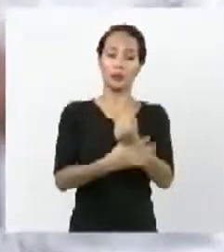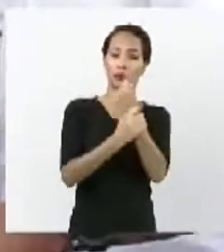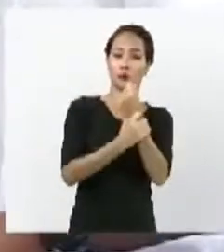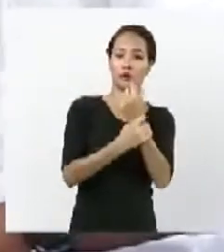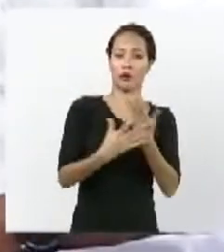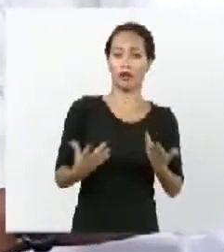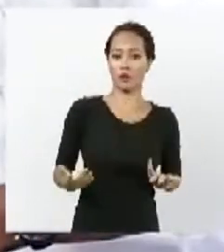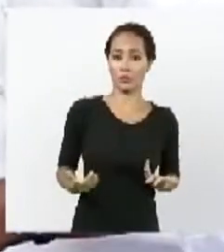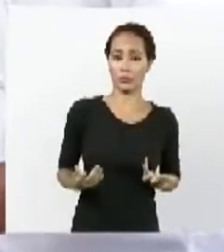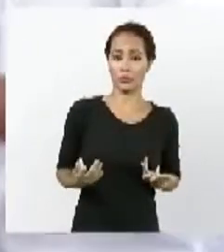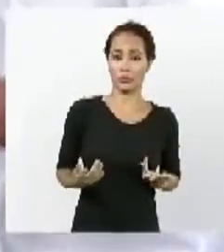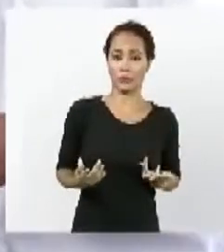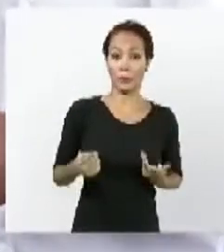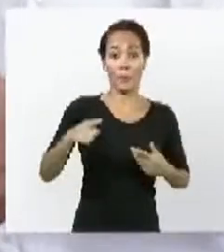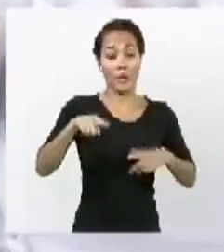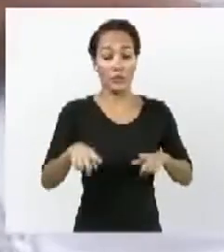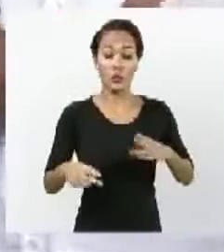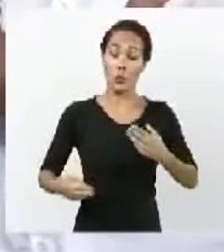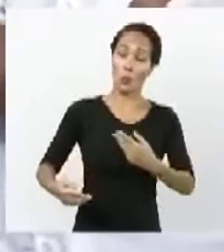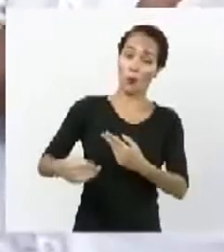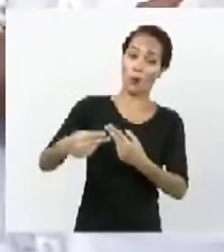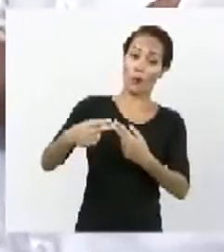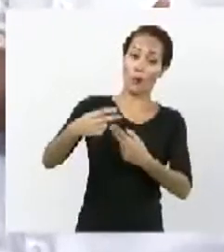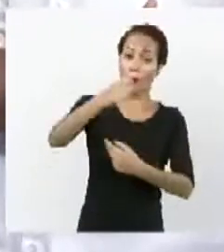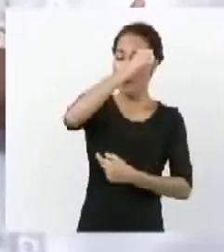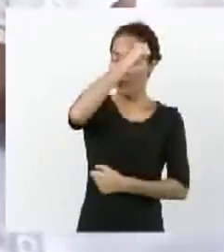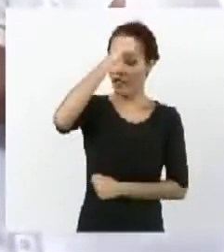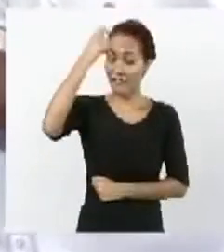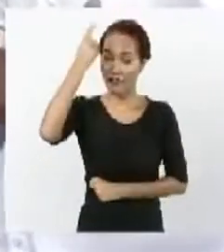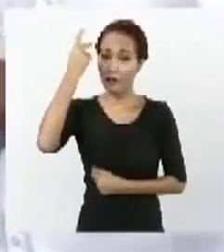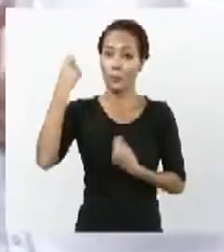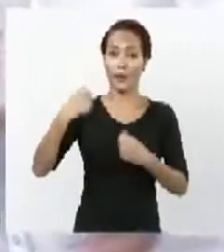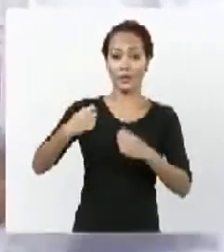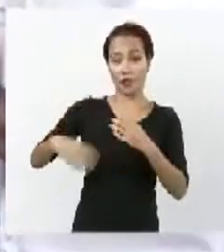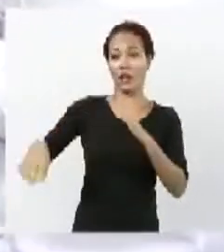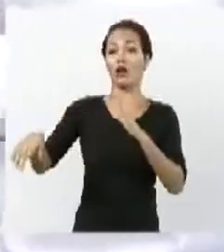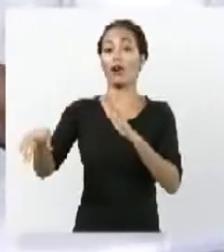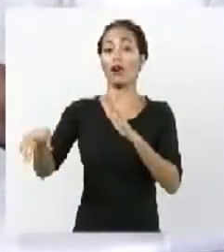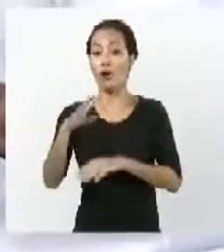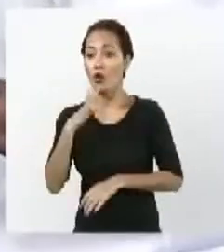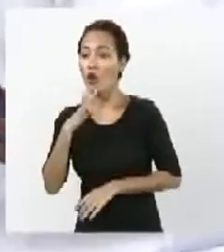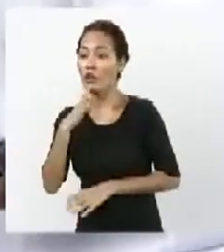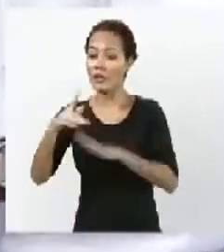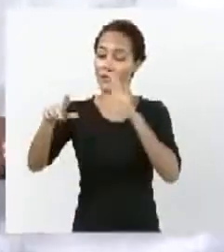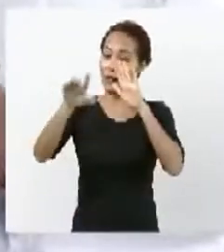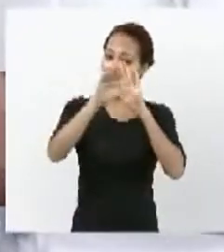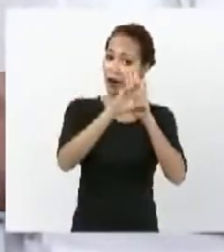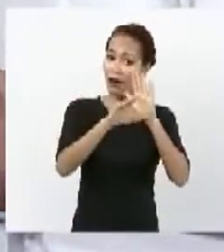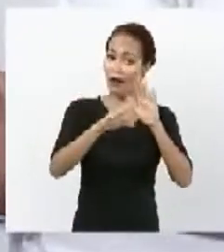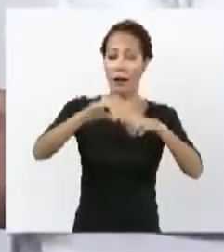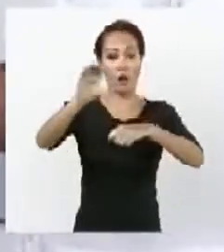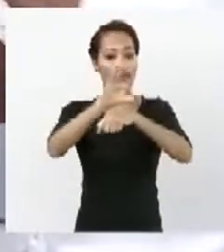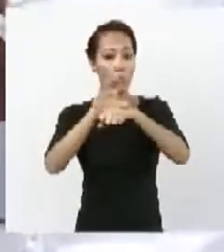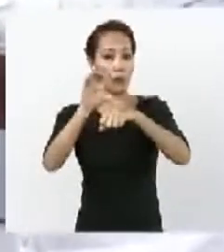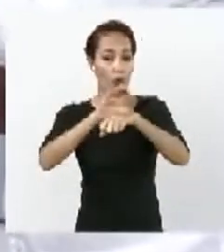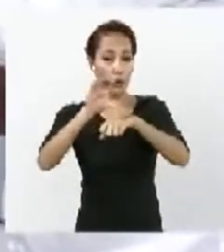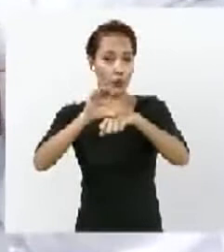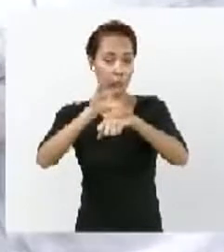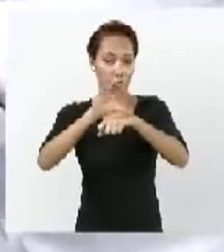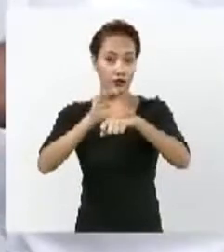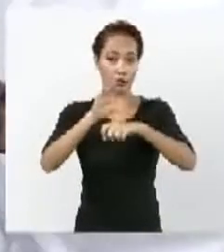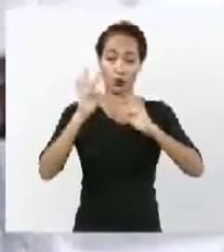absurdo, porque como prefeito deveria conhecer o artigo 144 da Constituição, que diz que é responsabilidade de todos segurança pública.